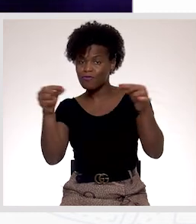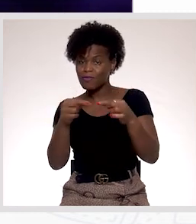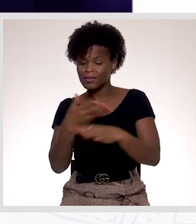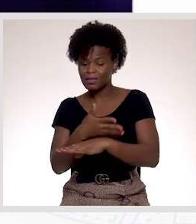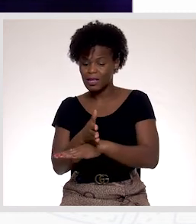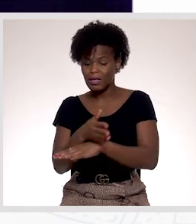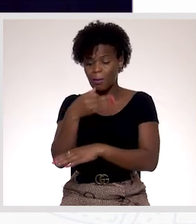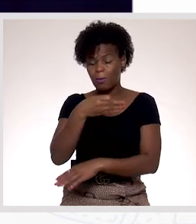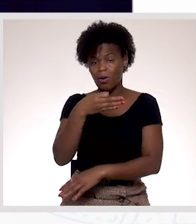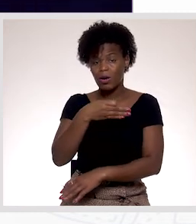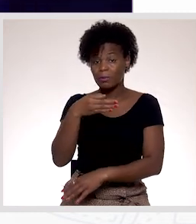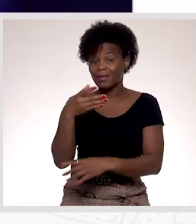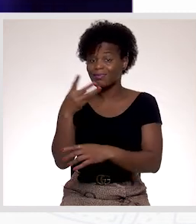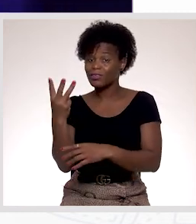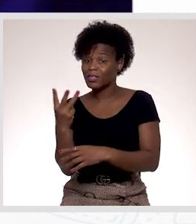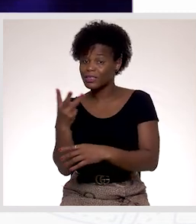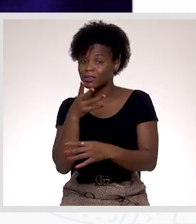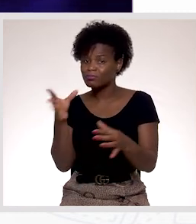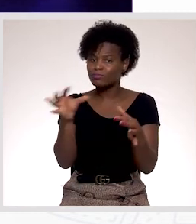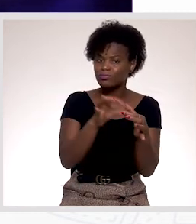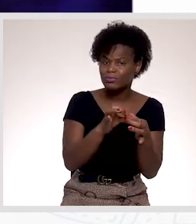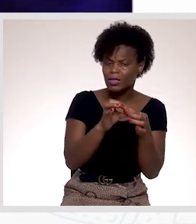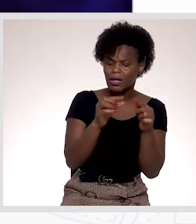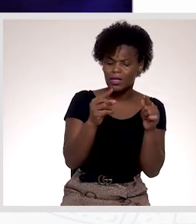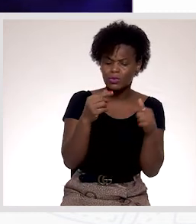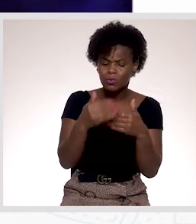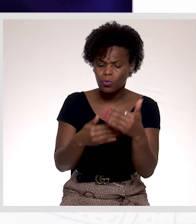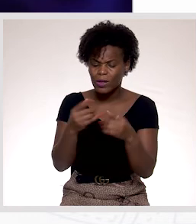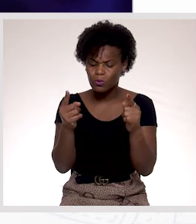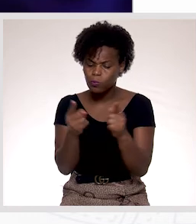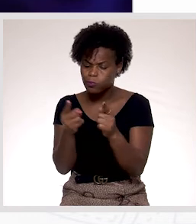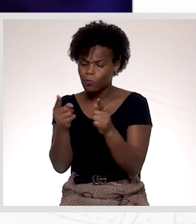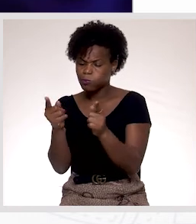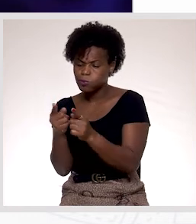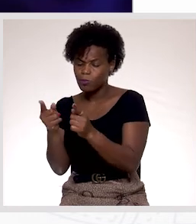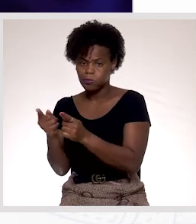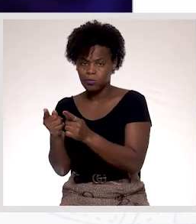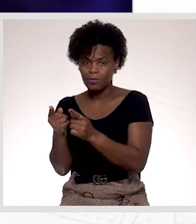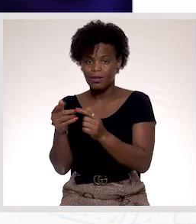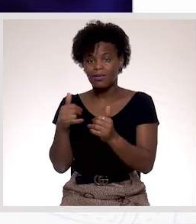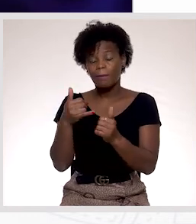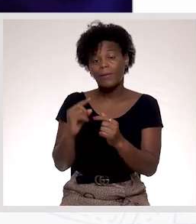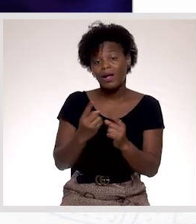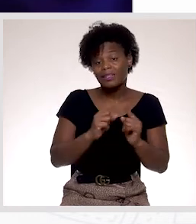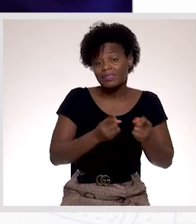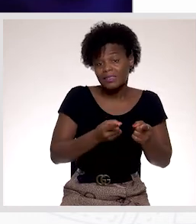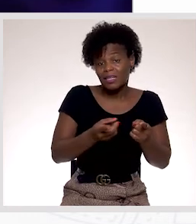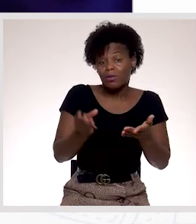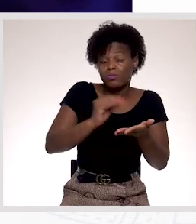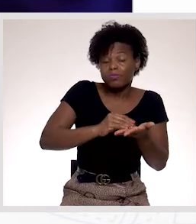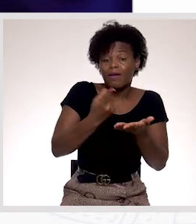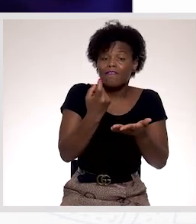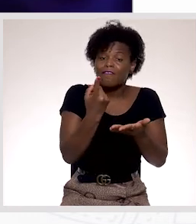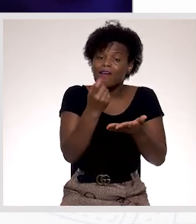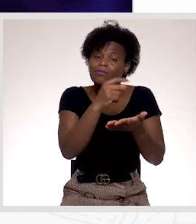DNA polimerase 3 adiciona sequências curtas de nucleotídeos, os fragmentos de Okazaki, para o iniciador preencher